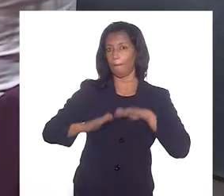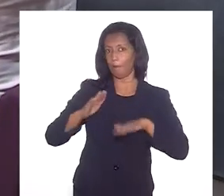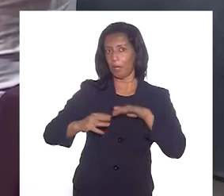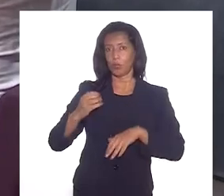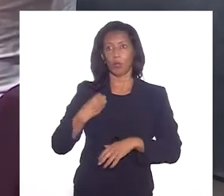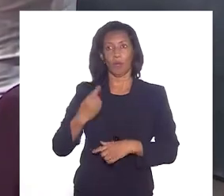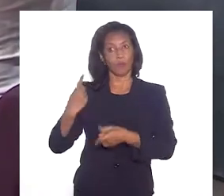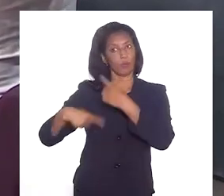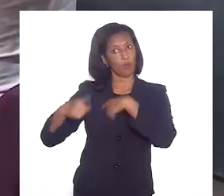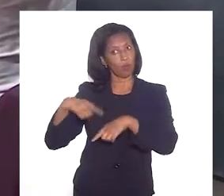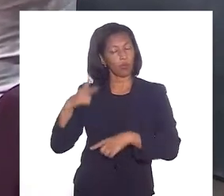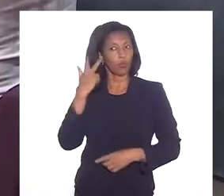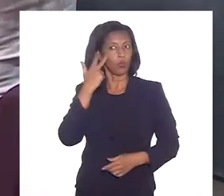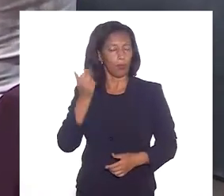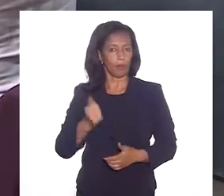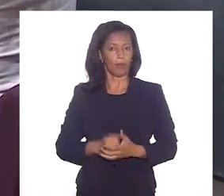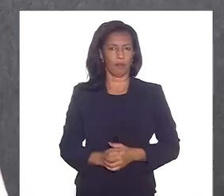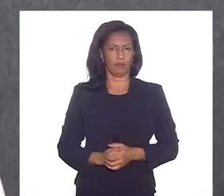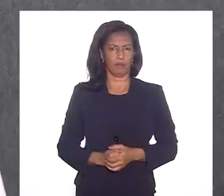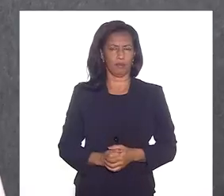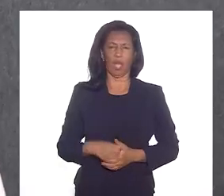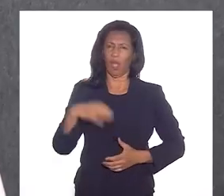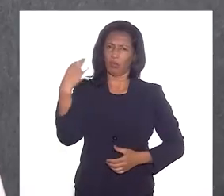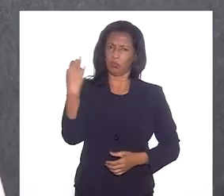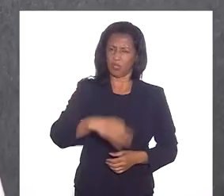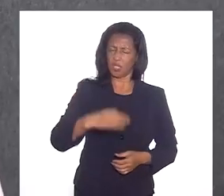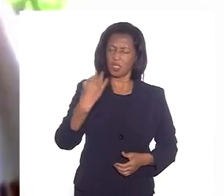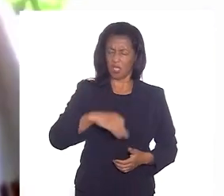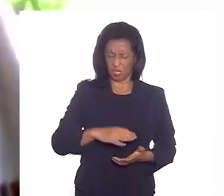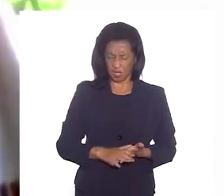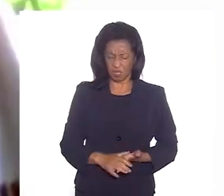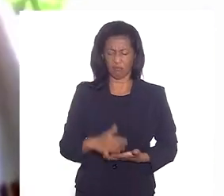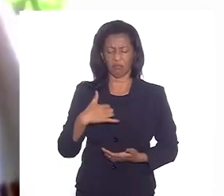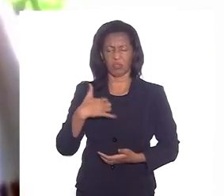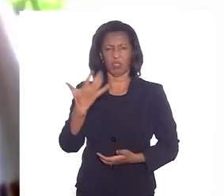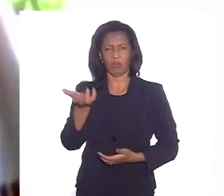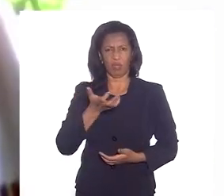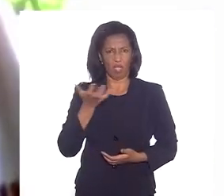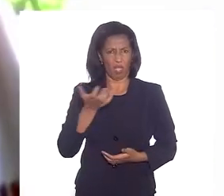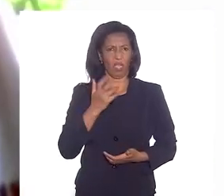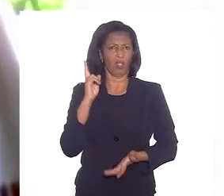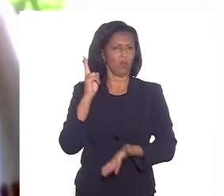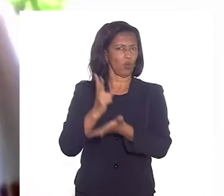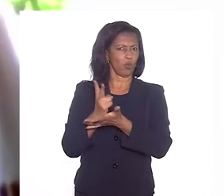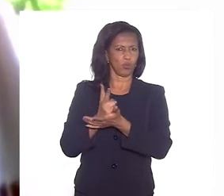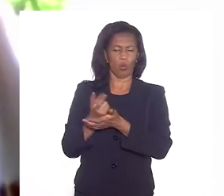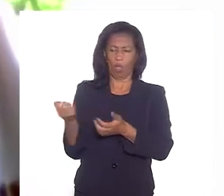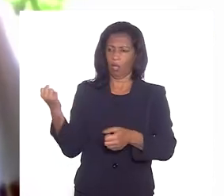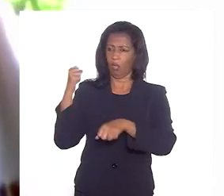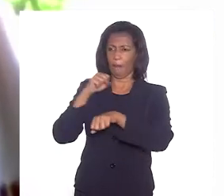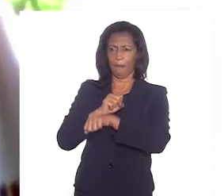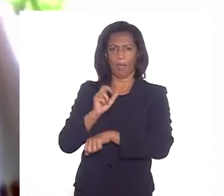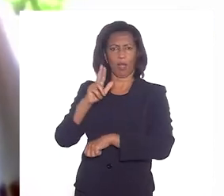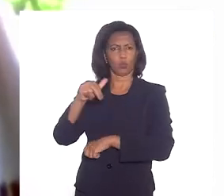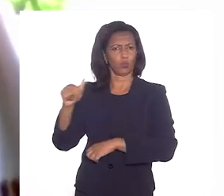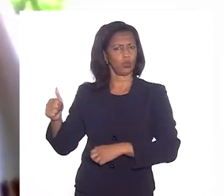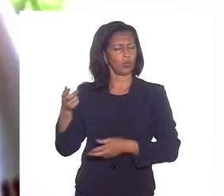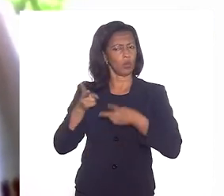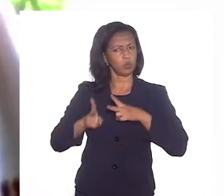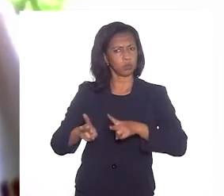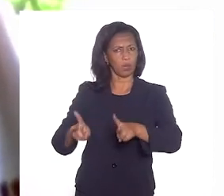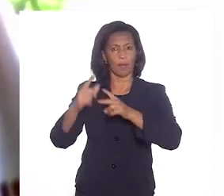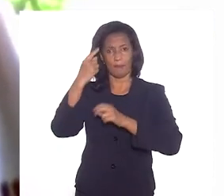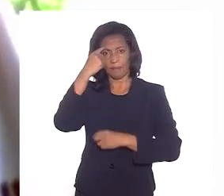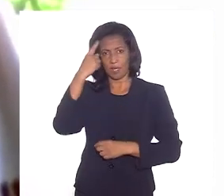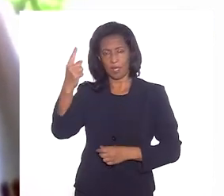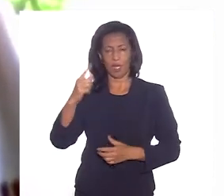pão, mesmo com a vida voltando ao normal? Sim, com certeza. Pretendo continuar e não parar. A minha